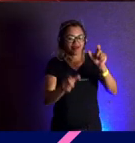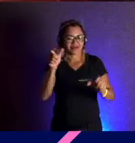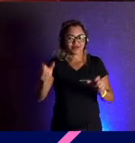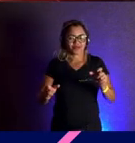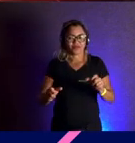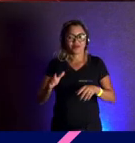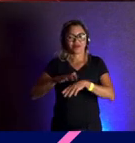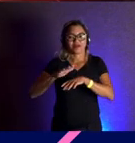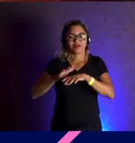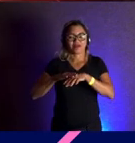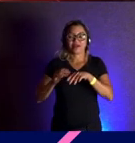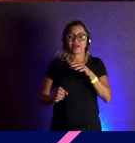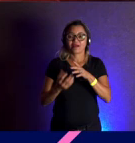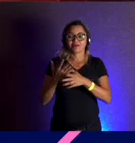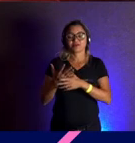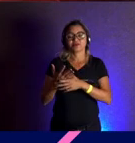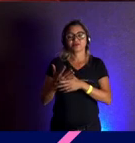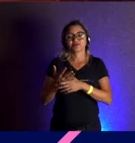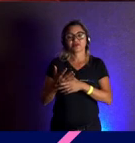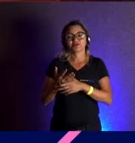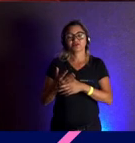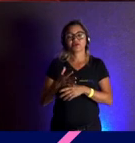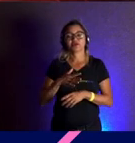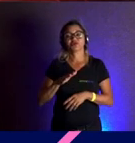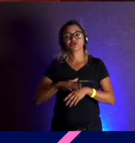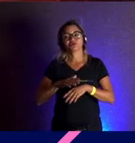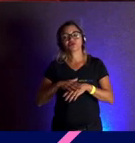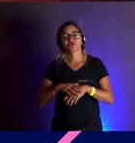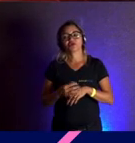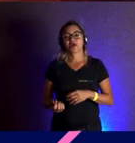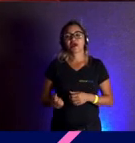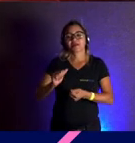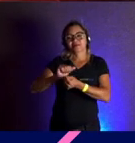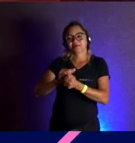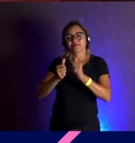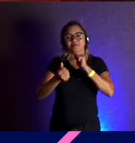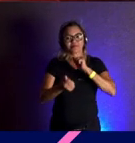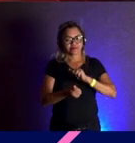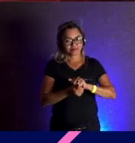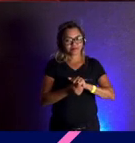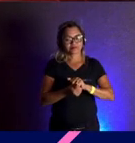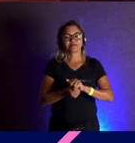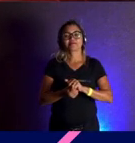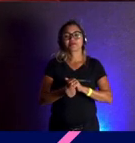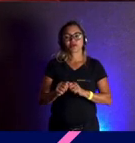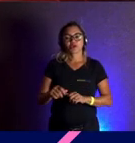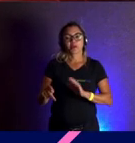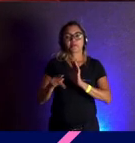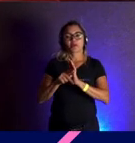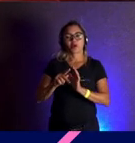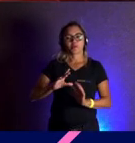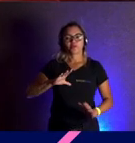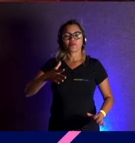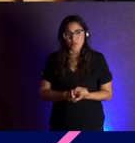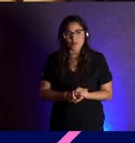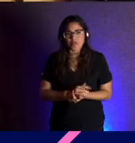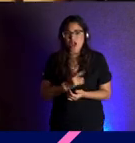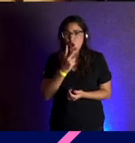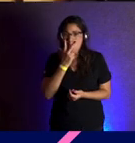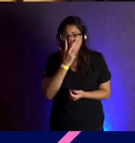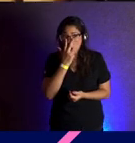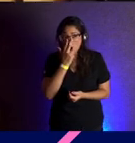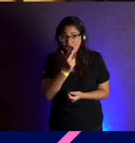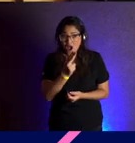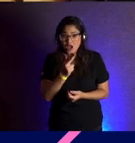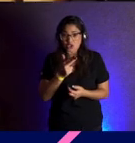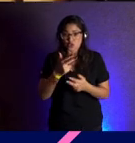As ações, seja de mitigação ou seja de adaptação, elas são essencialmente locais. Eu acho que